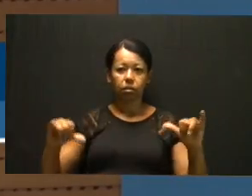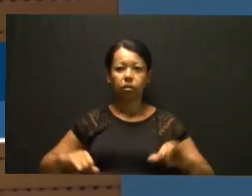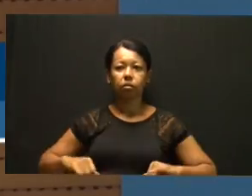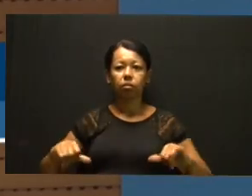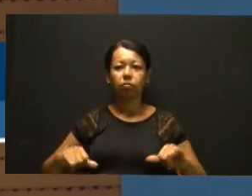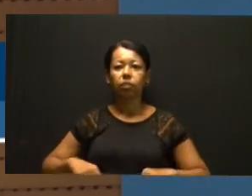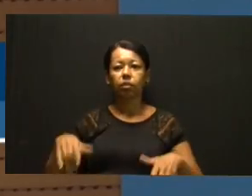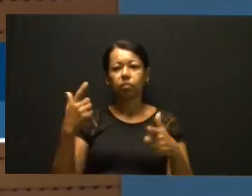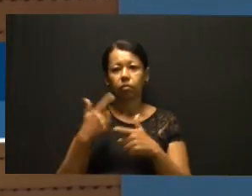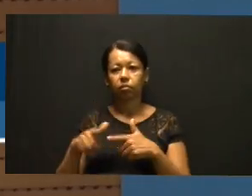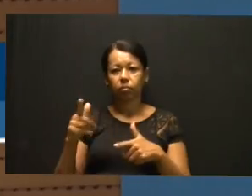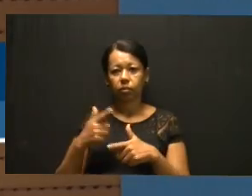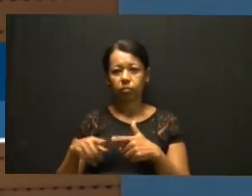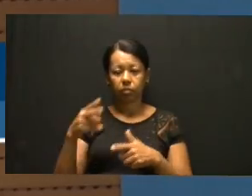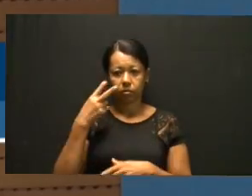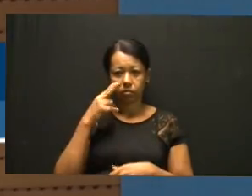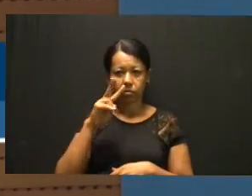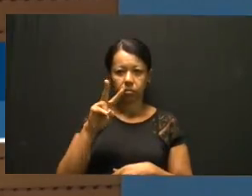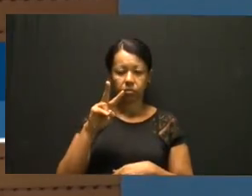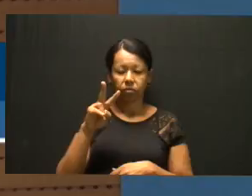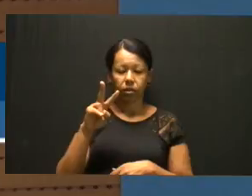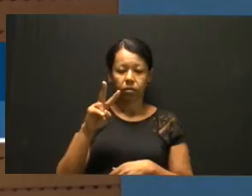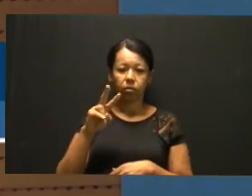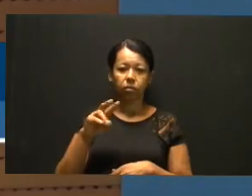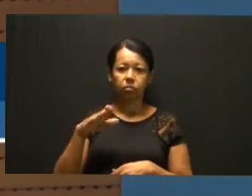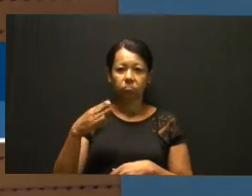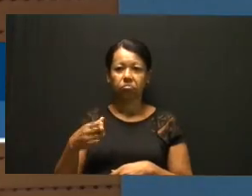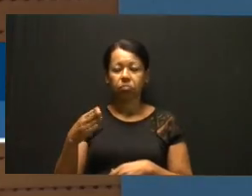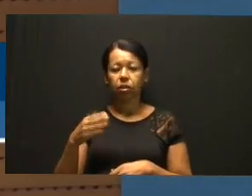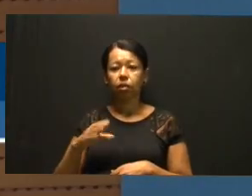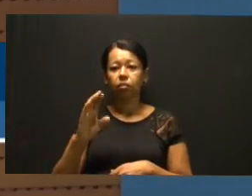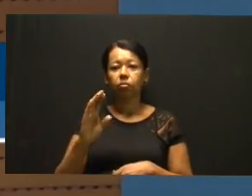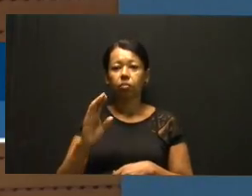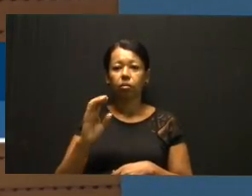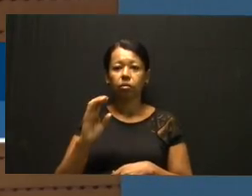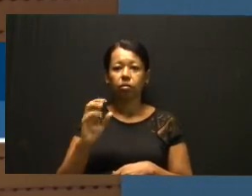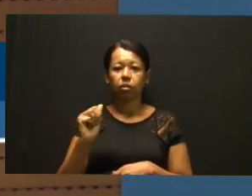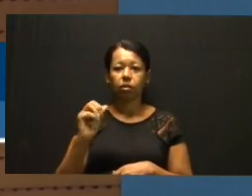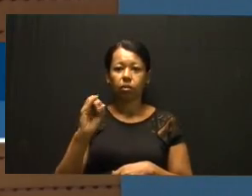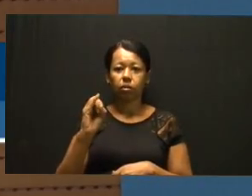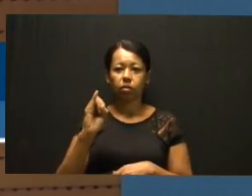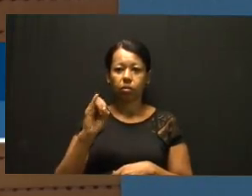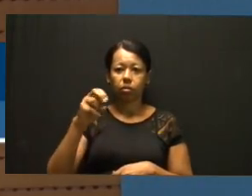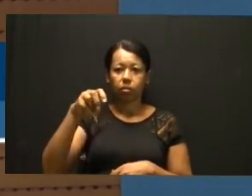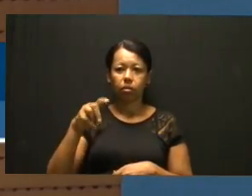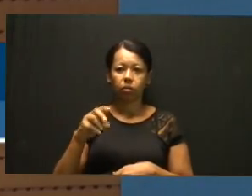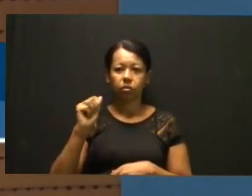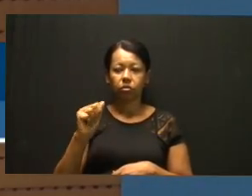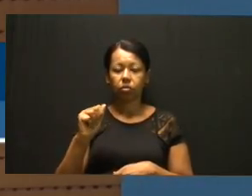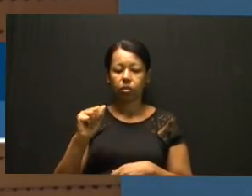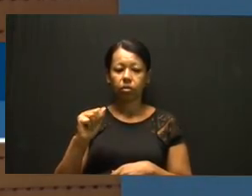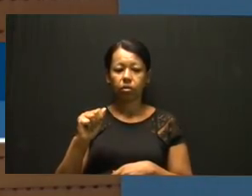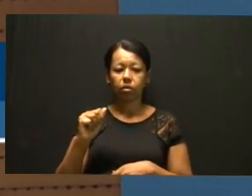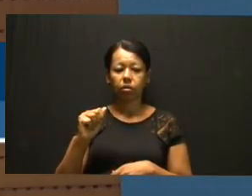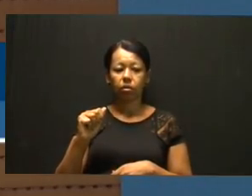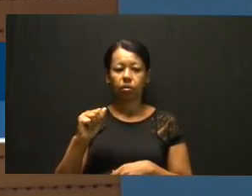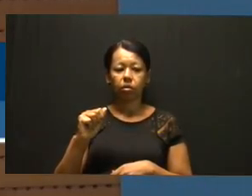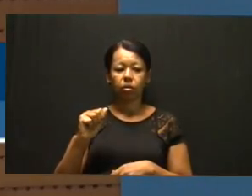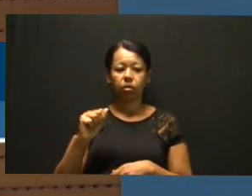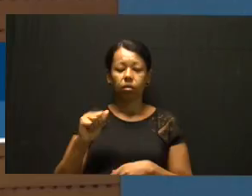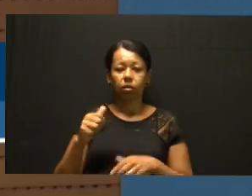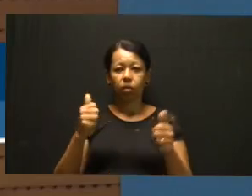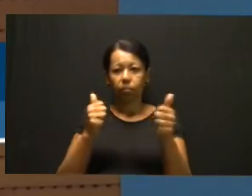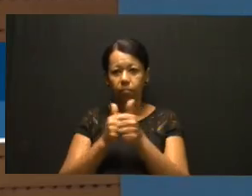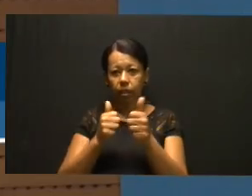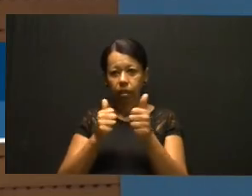Muitas vezes, quando nós estamos no nosso caixa, ali no caixa, retirando um determinado valor ou pagando uma conta, logo